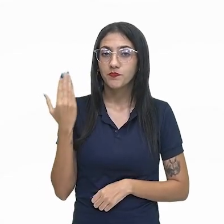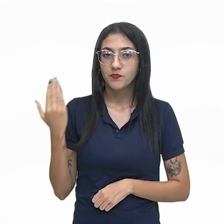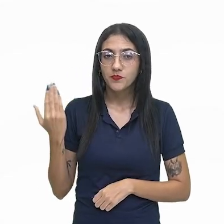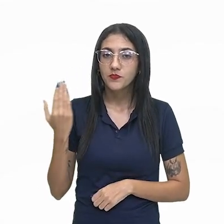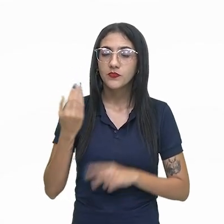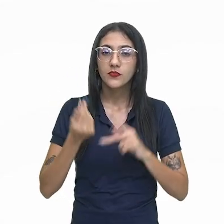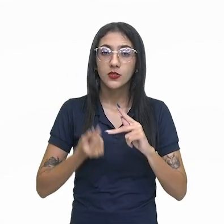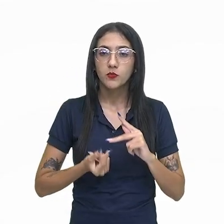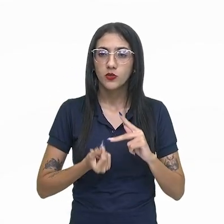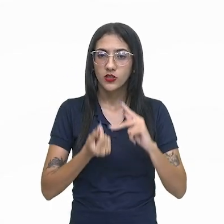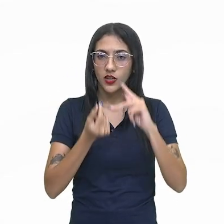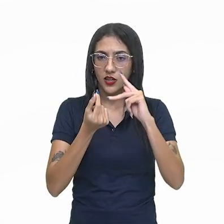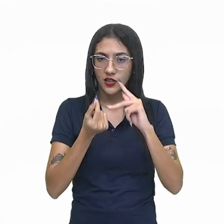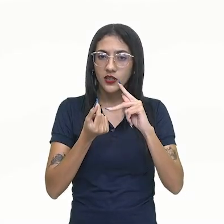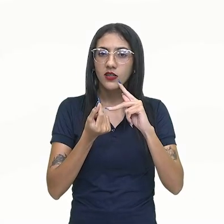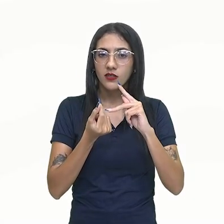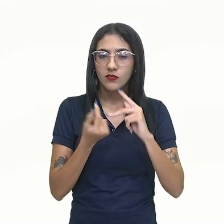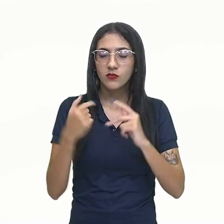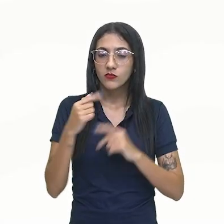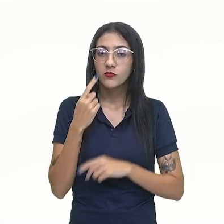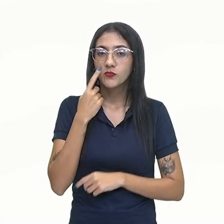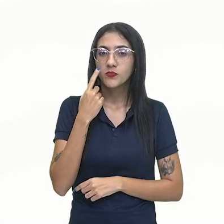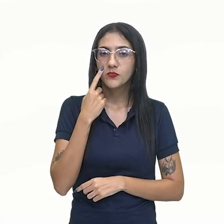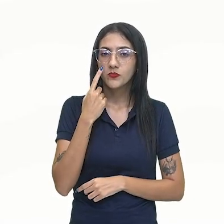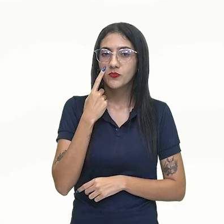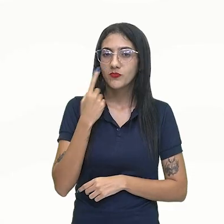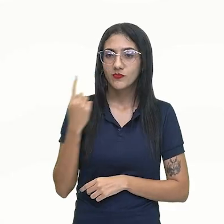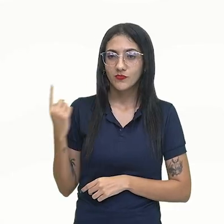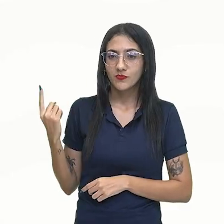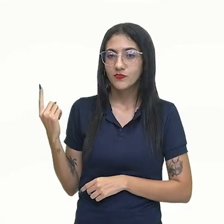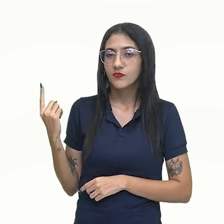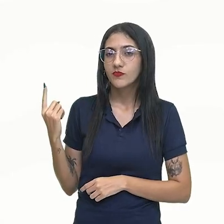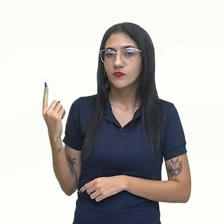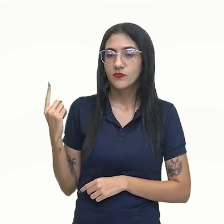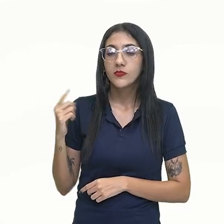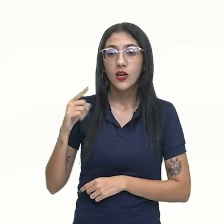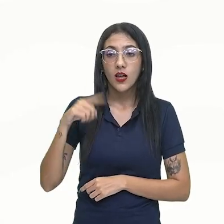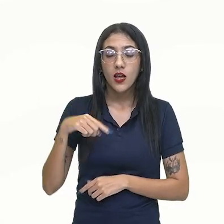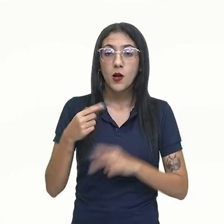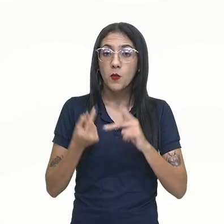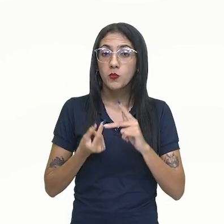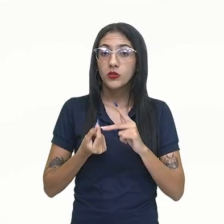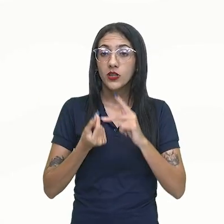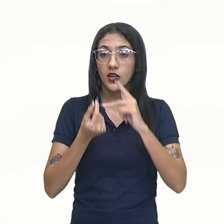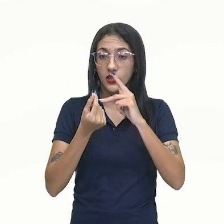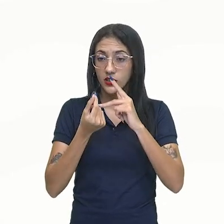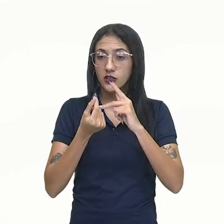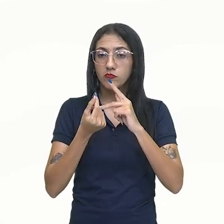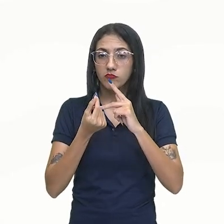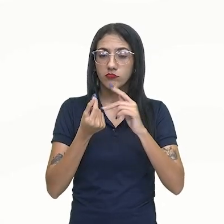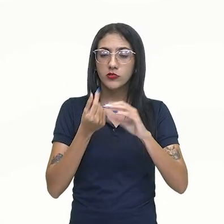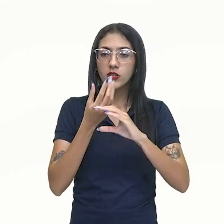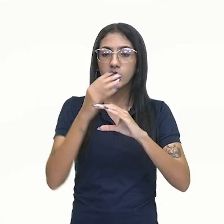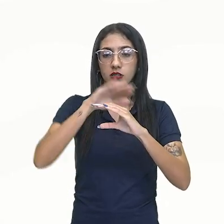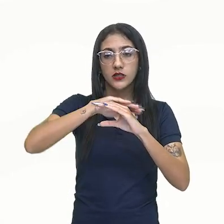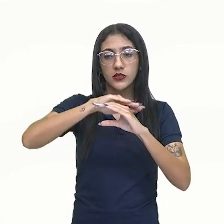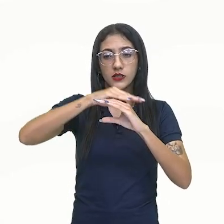periférica, como eu falei para vocês, na parte mais superficial da camada, né, tanto na parte